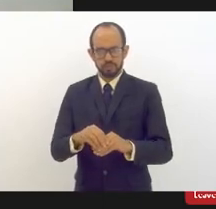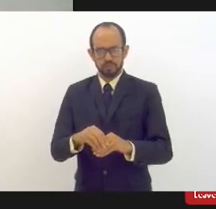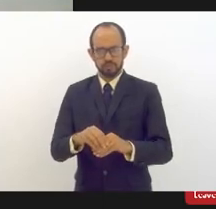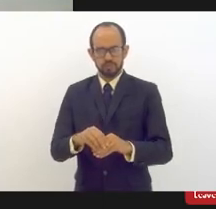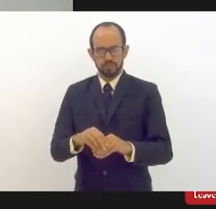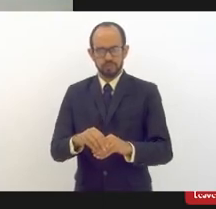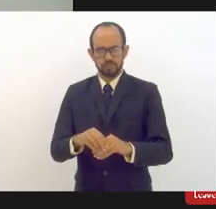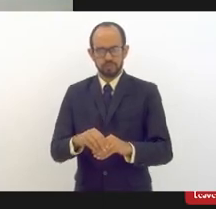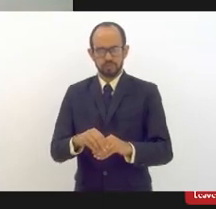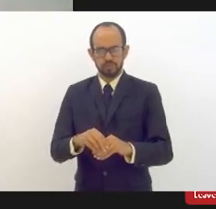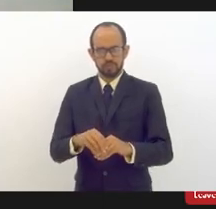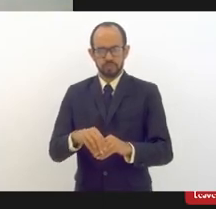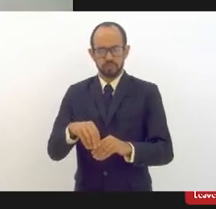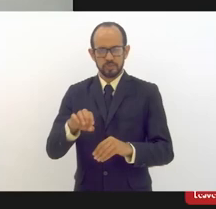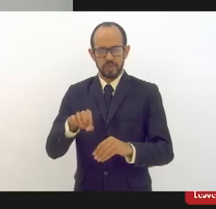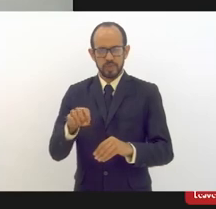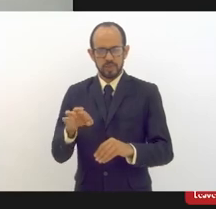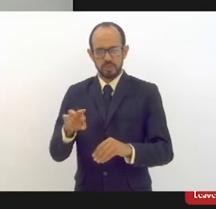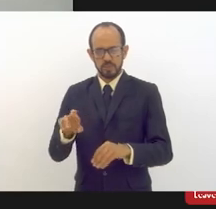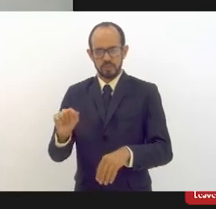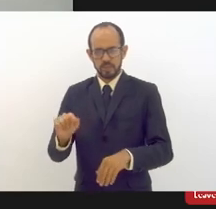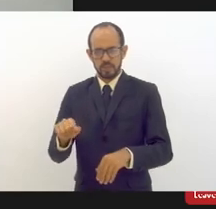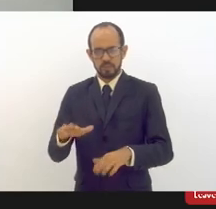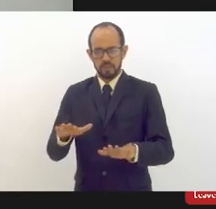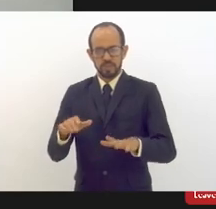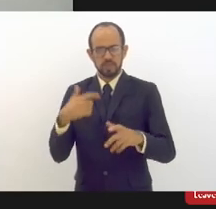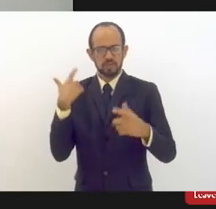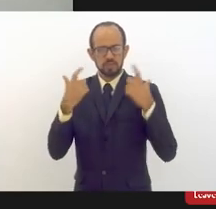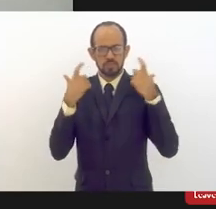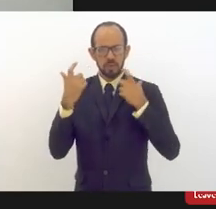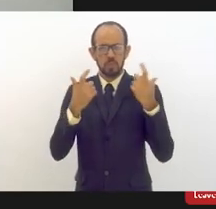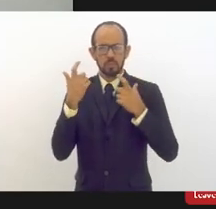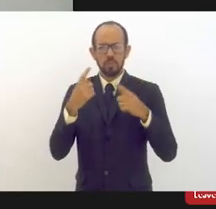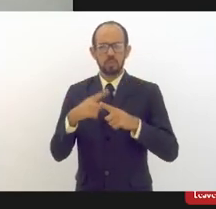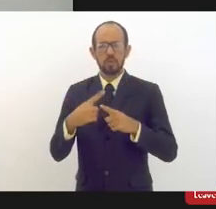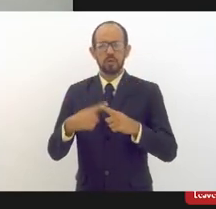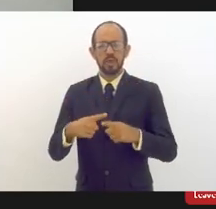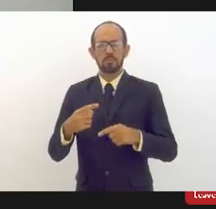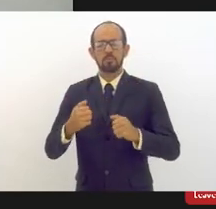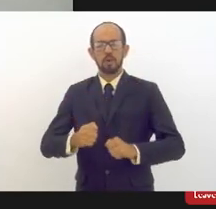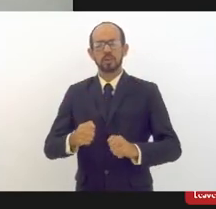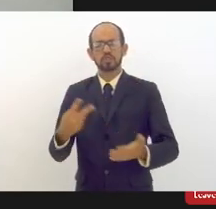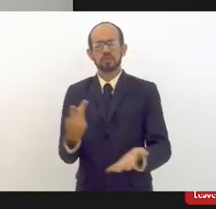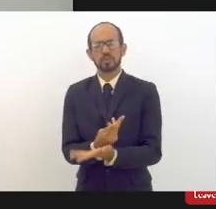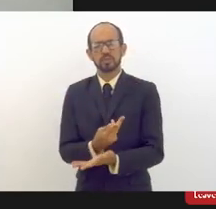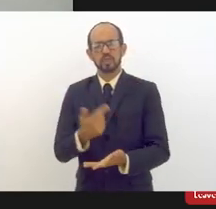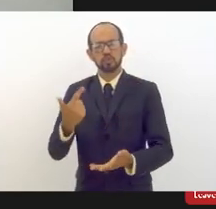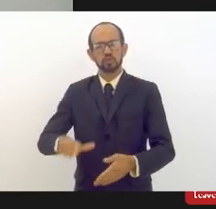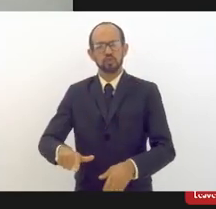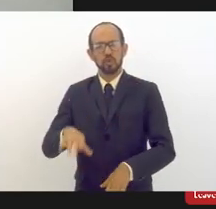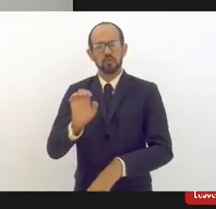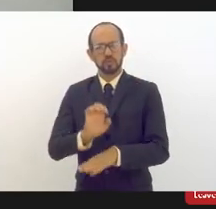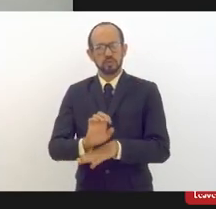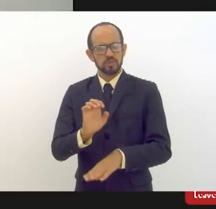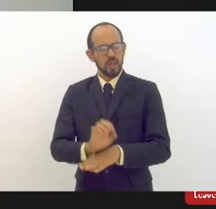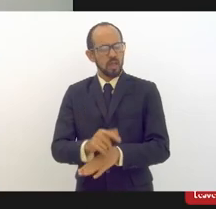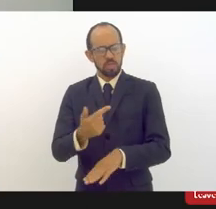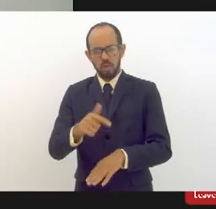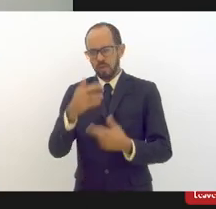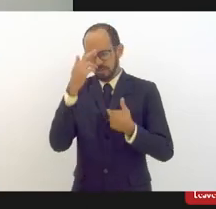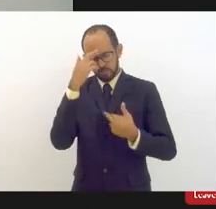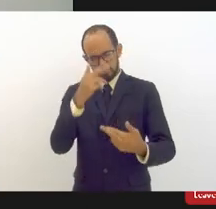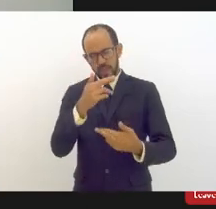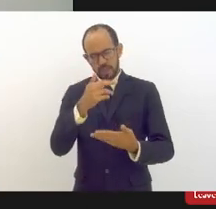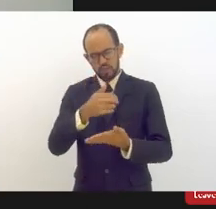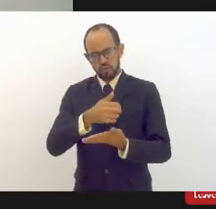repartição da cota extra, e isso vem causando muita preocupação, porque pode ser que, mais uma vez, o Estado do Rio de Janeiro não vá cumprir o mínimo condicional.